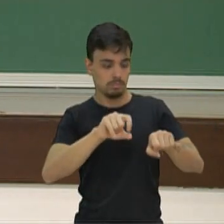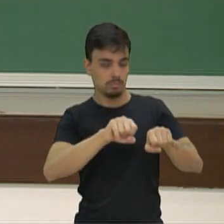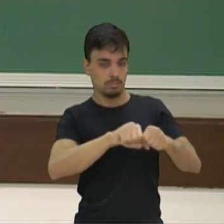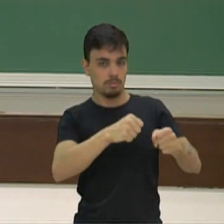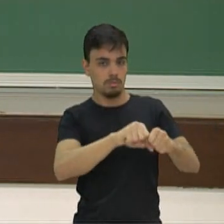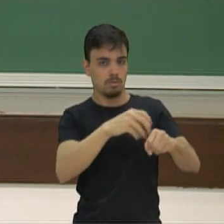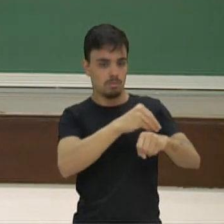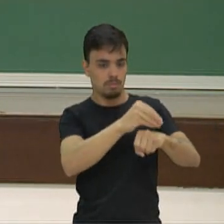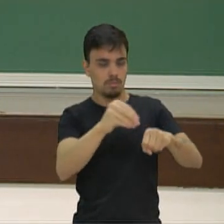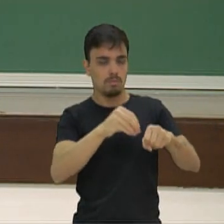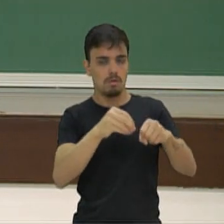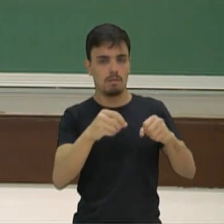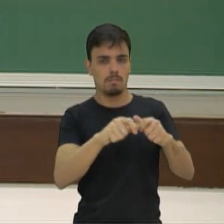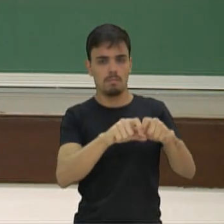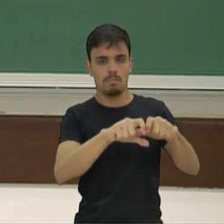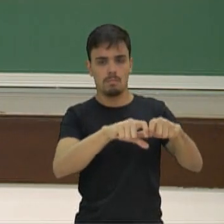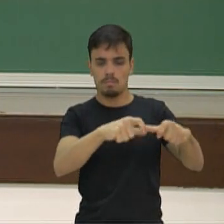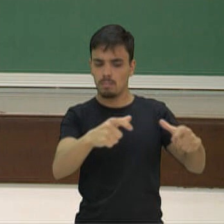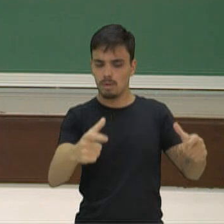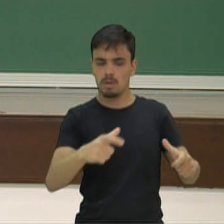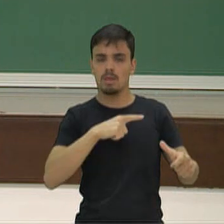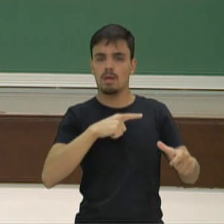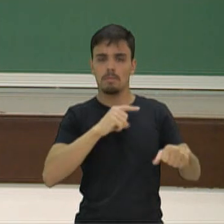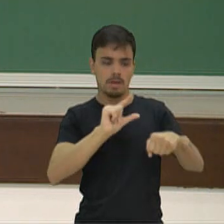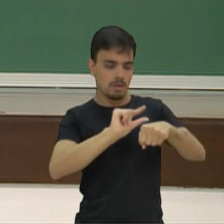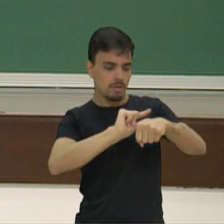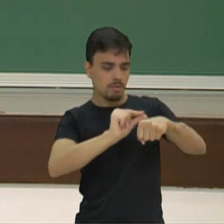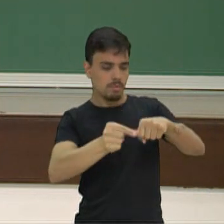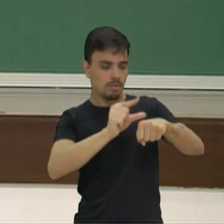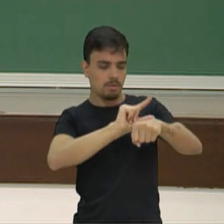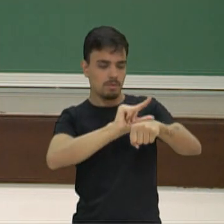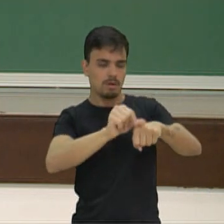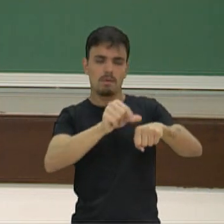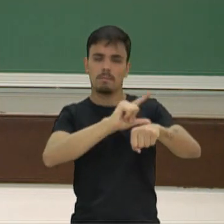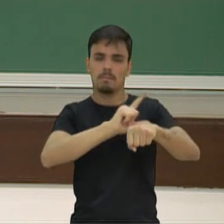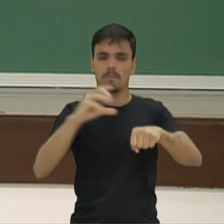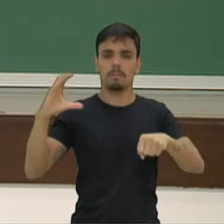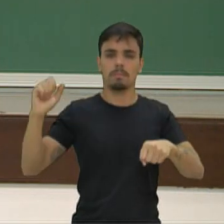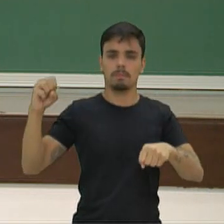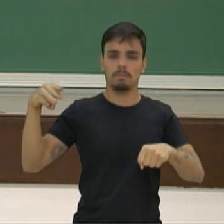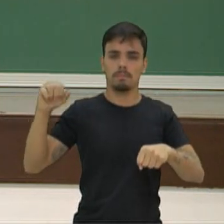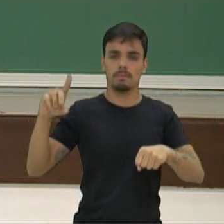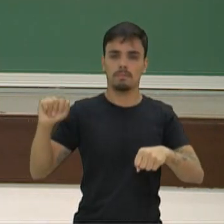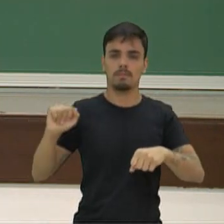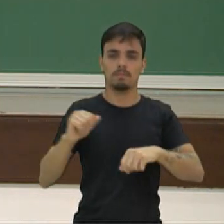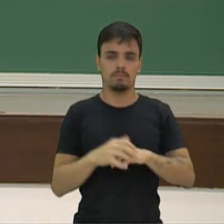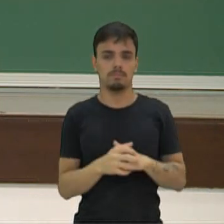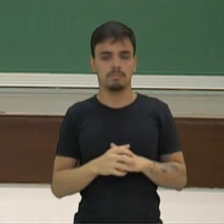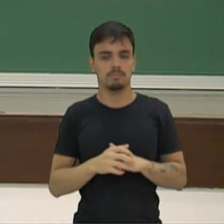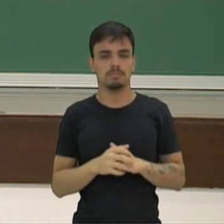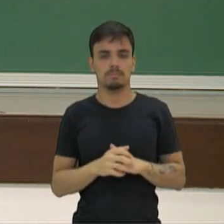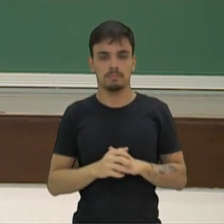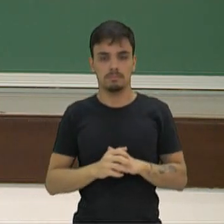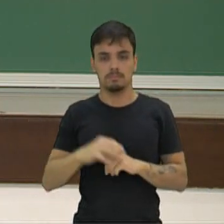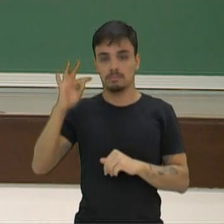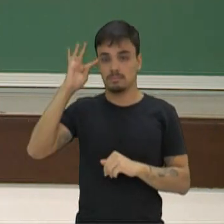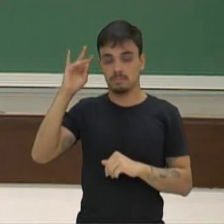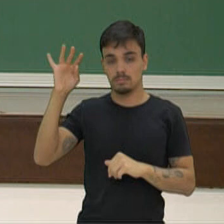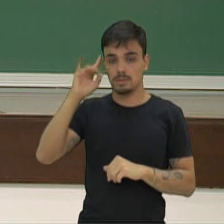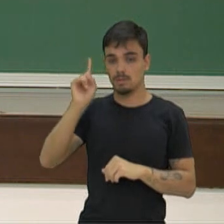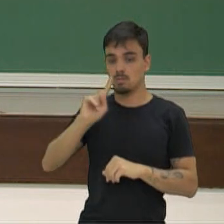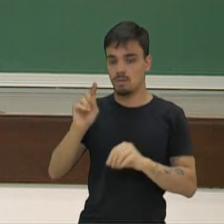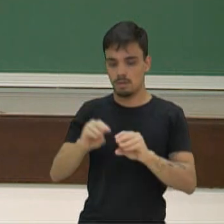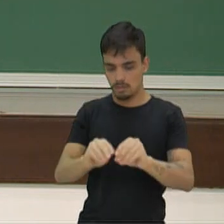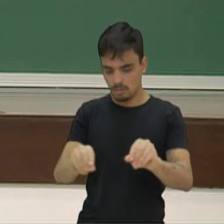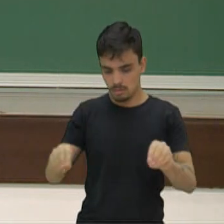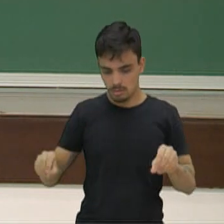a camada. A camada de solo, na realidade, não dá 30 centímetros. O que é o resto? Teoricamente não é solo,